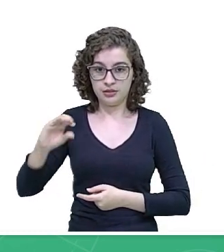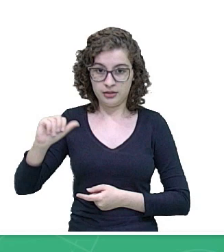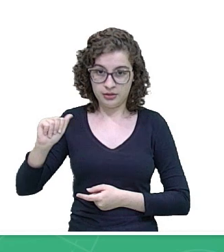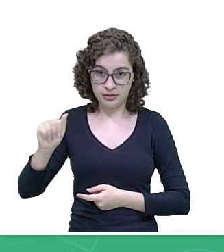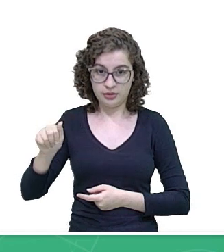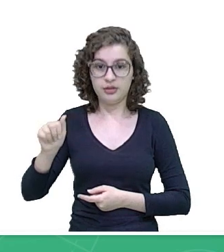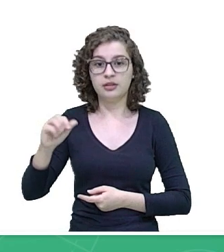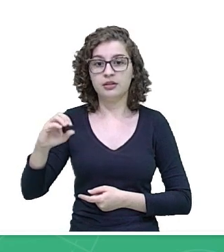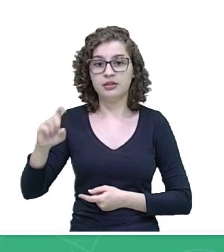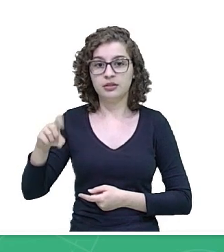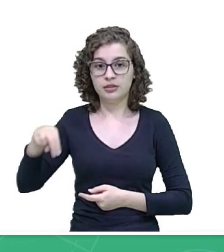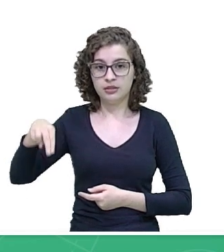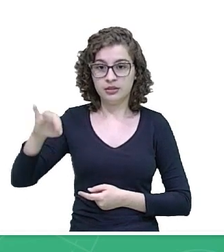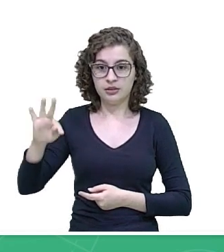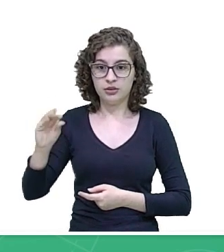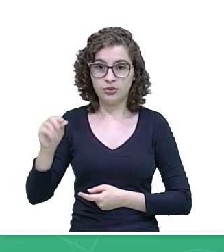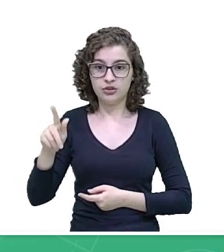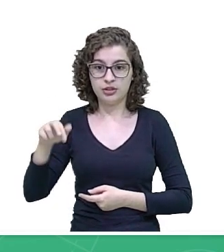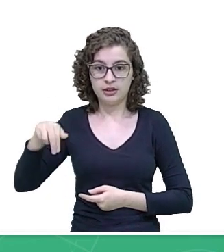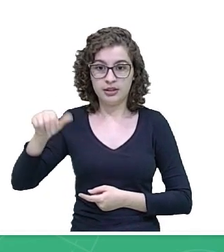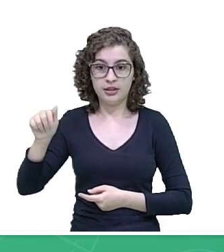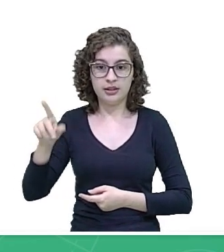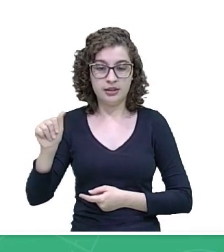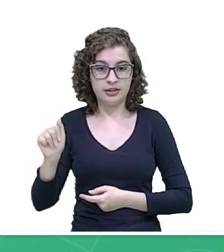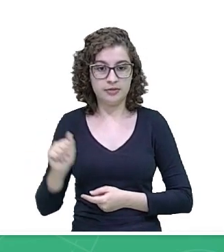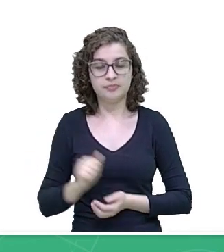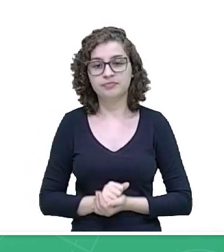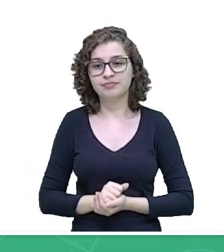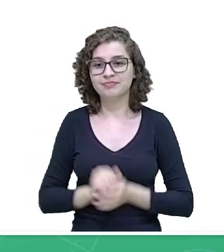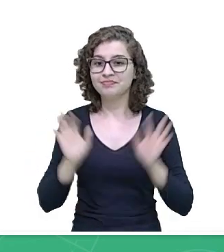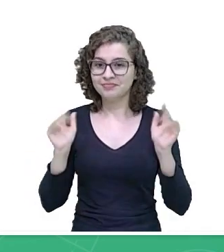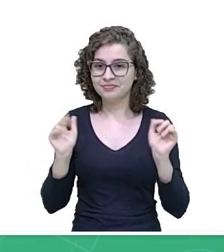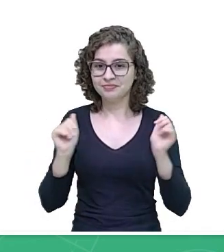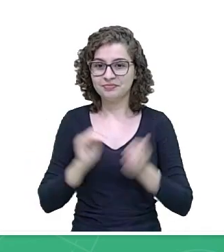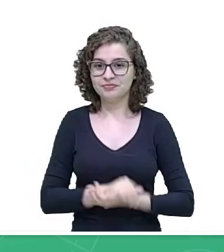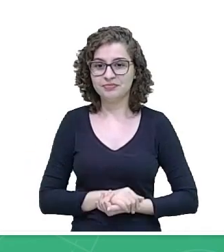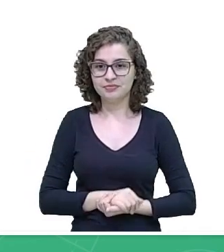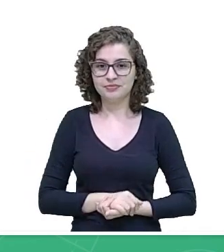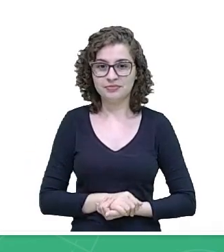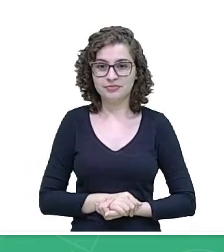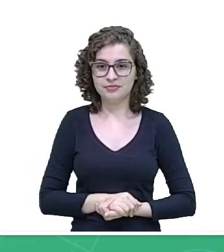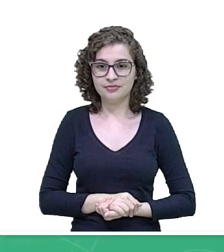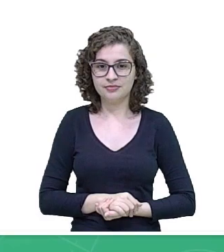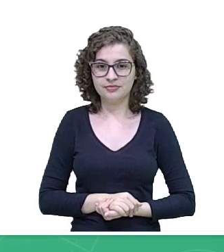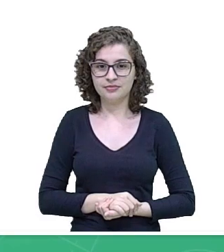úrico. Espero aí que você tenha aprendido bastante. Tchau, tchau!